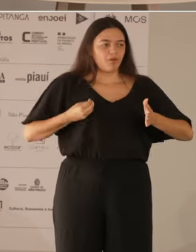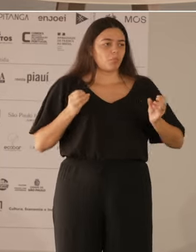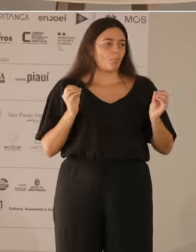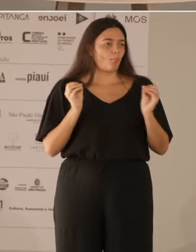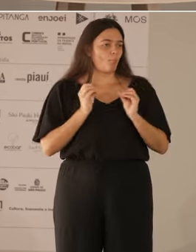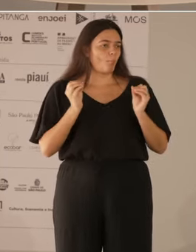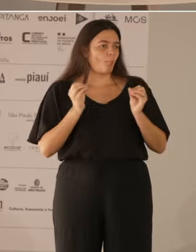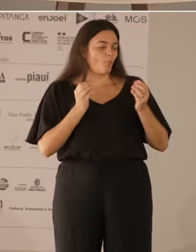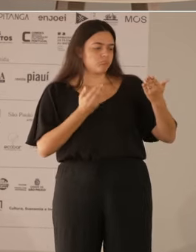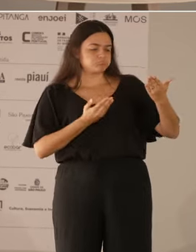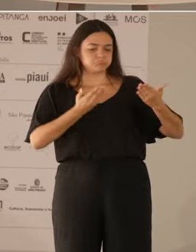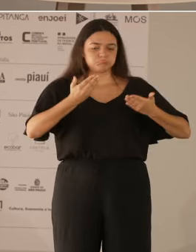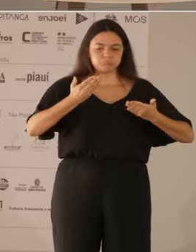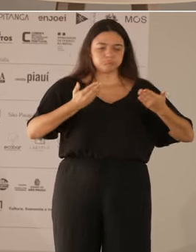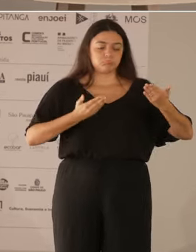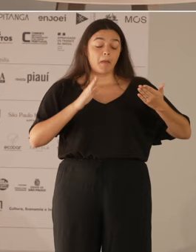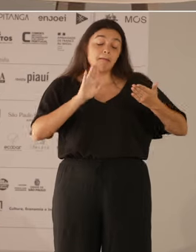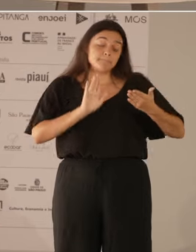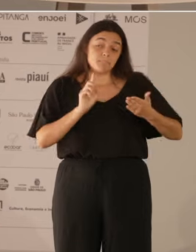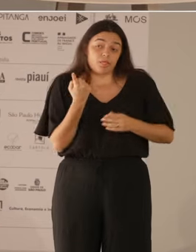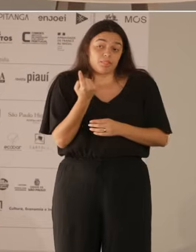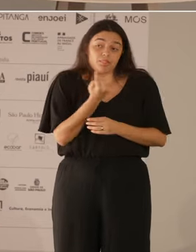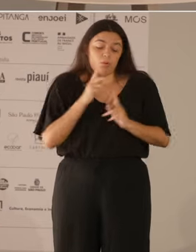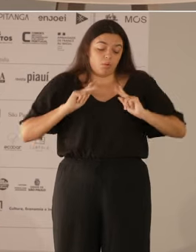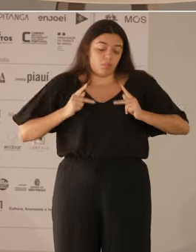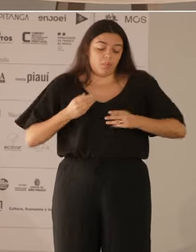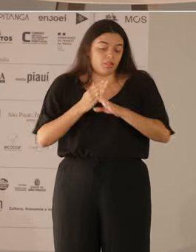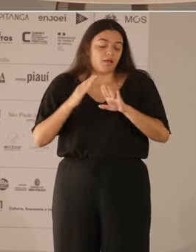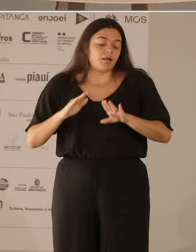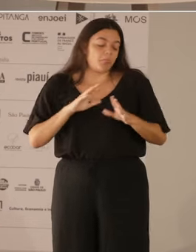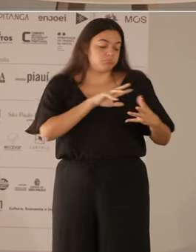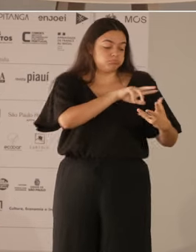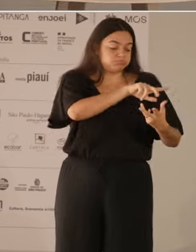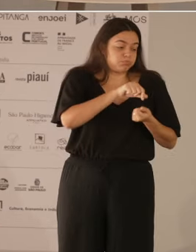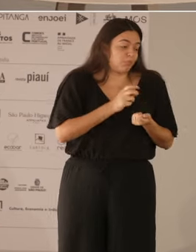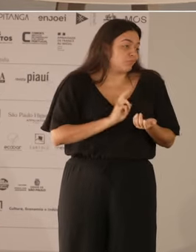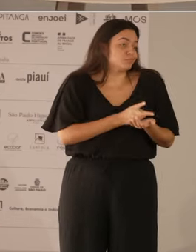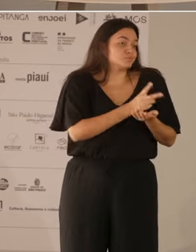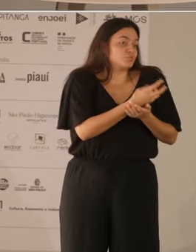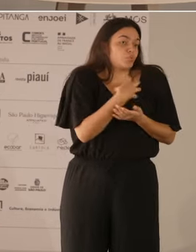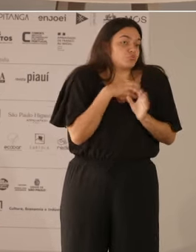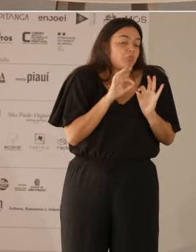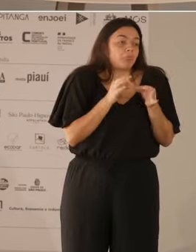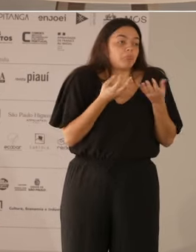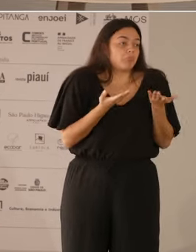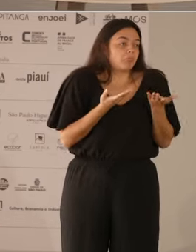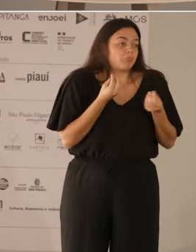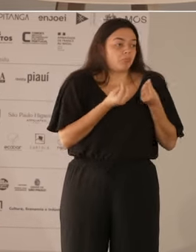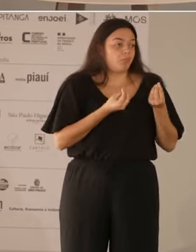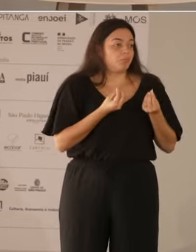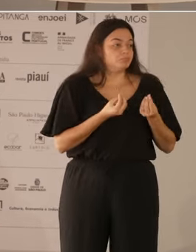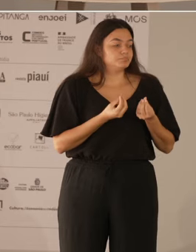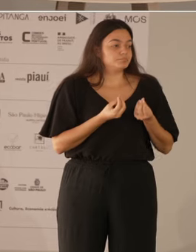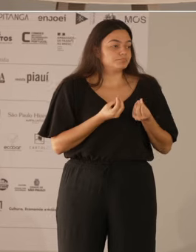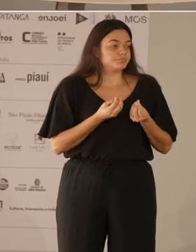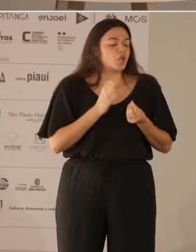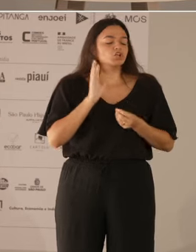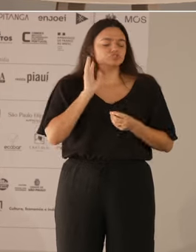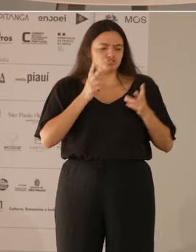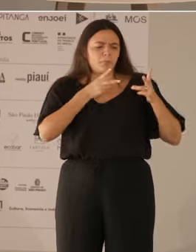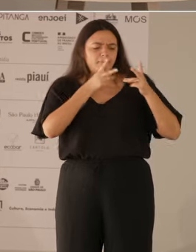perto do resto. Pode ser que a gente vá embora e o mundo continue, sei lá de que jeito, né? Então, a gente já viu que o